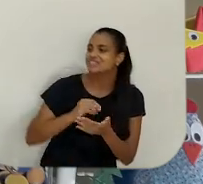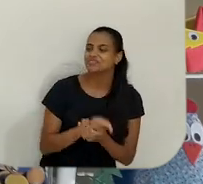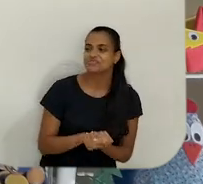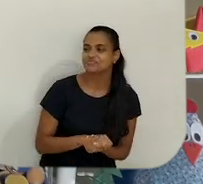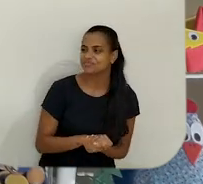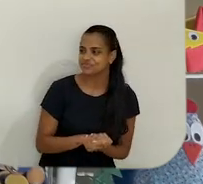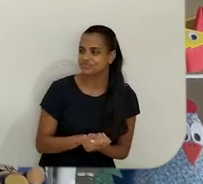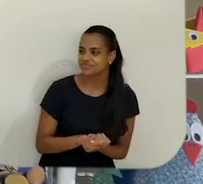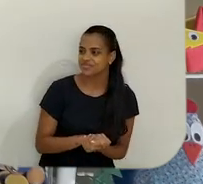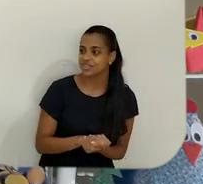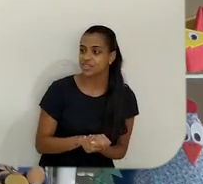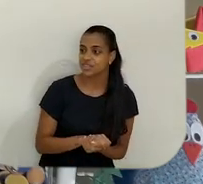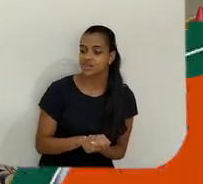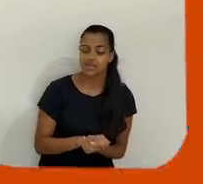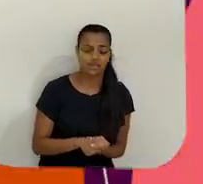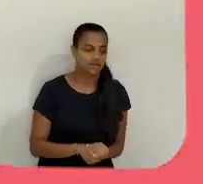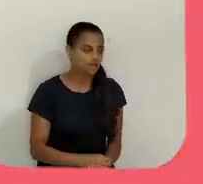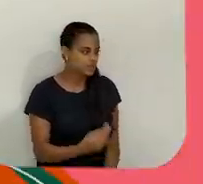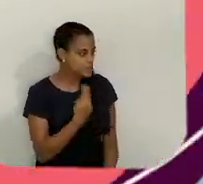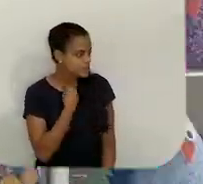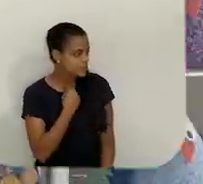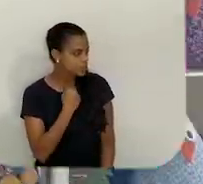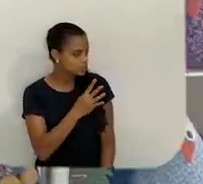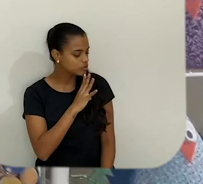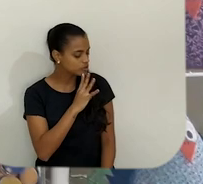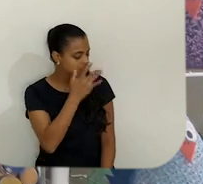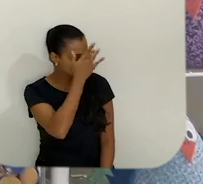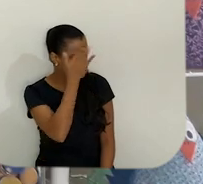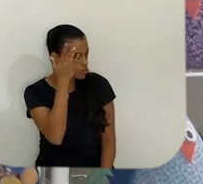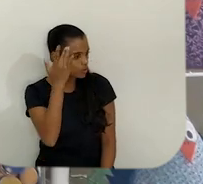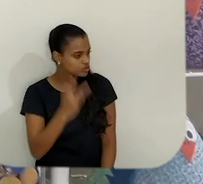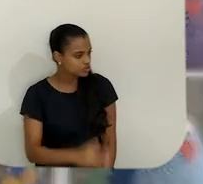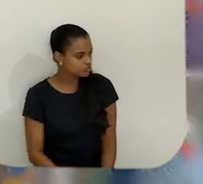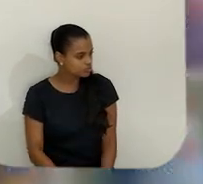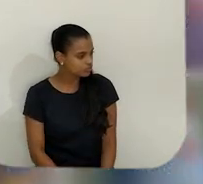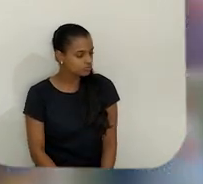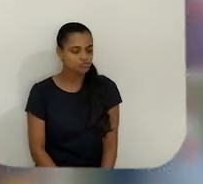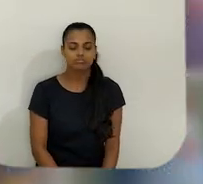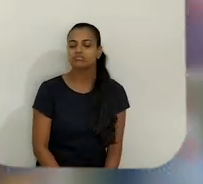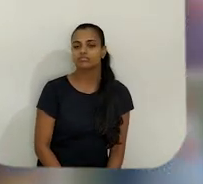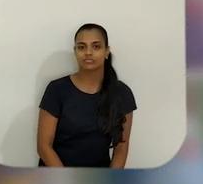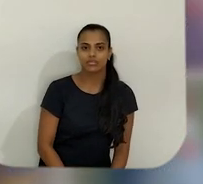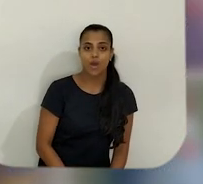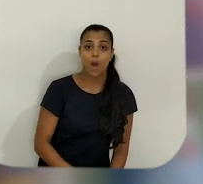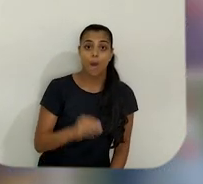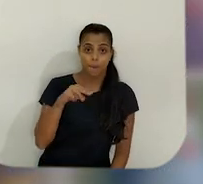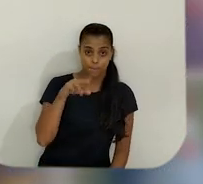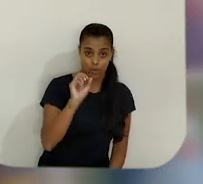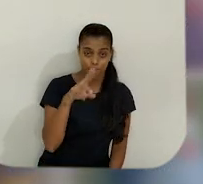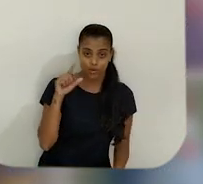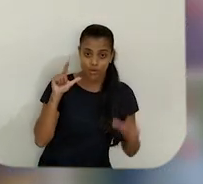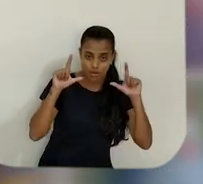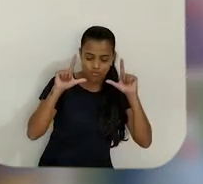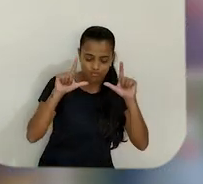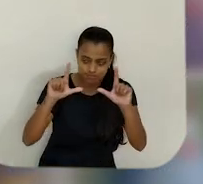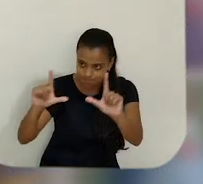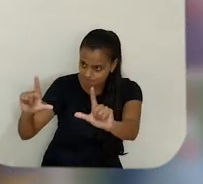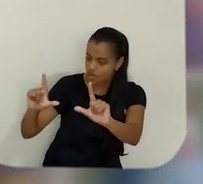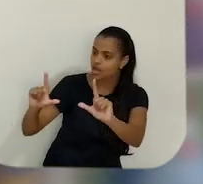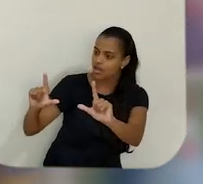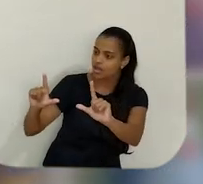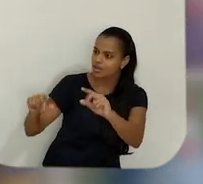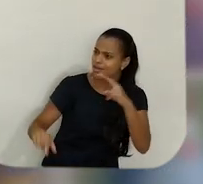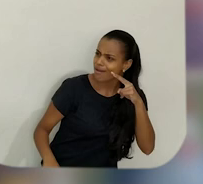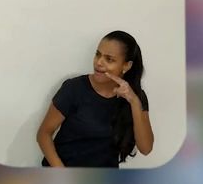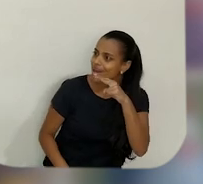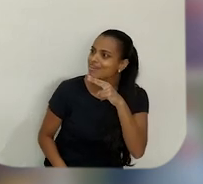eu não posso conhecer mais pessoas um olhou para TV e vi uma imagem de um dos lugares que ele já